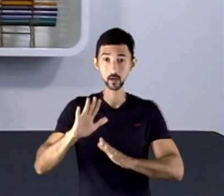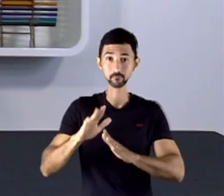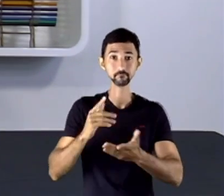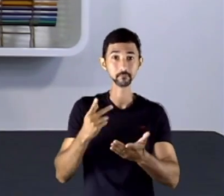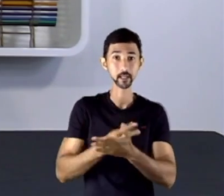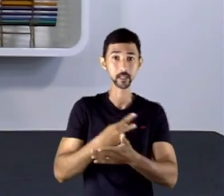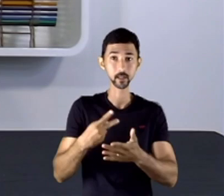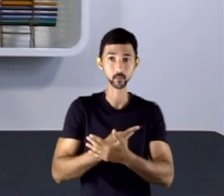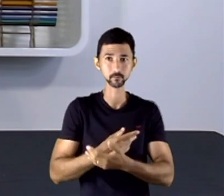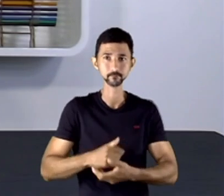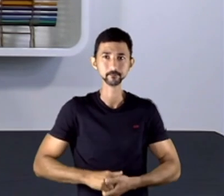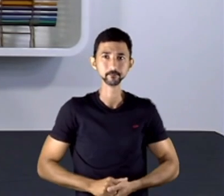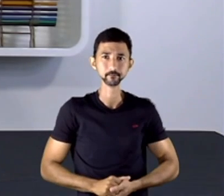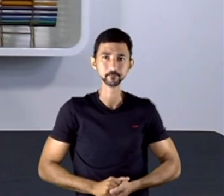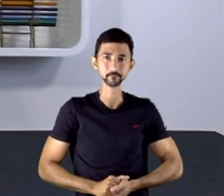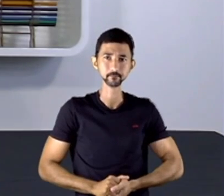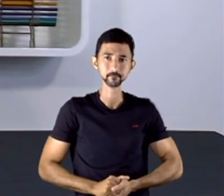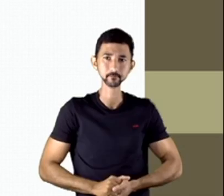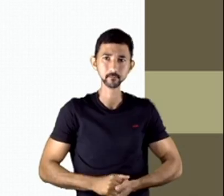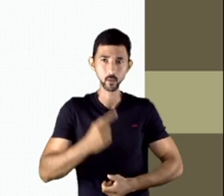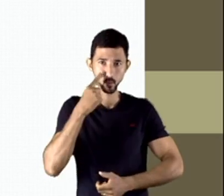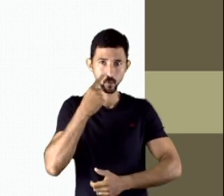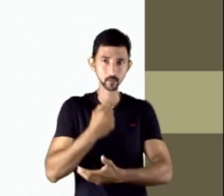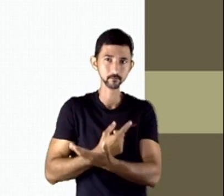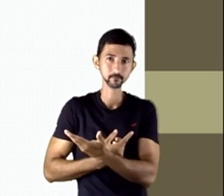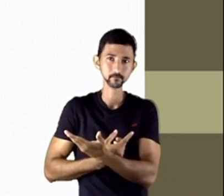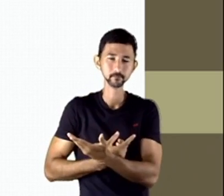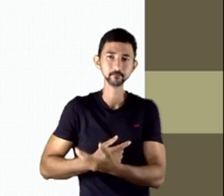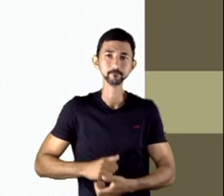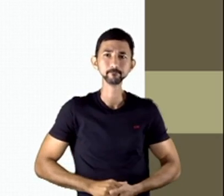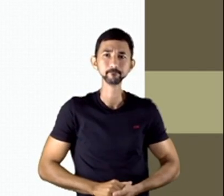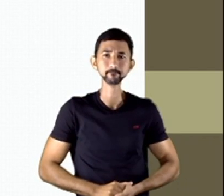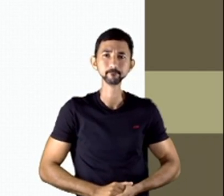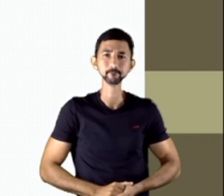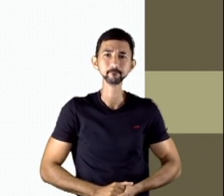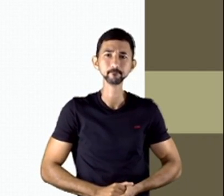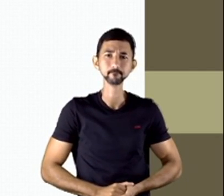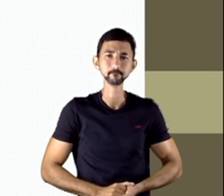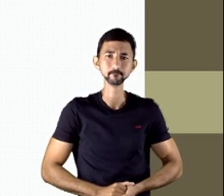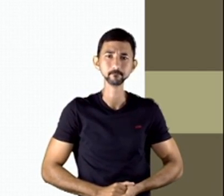erro. E na situação, olha só na tela de novo.